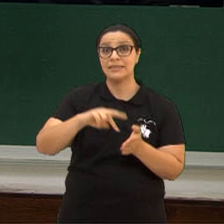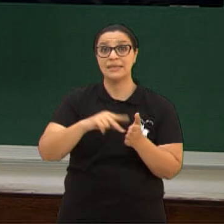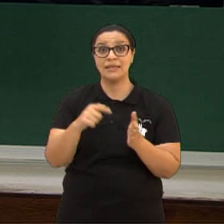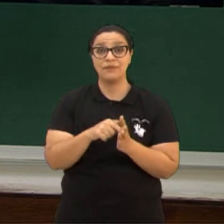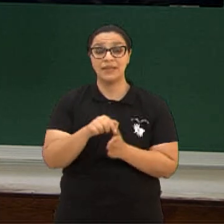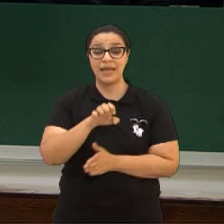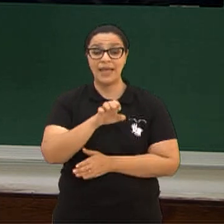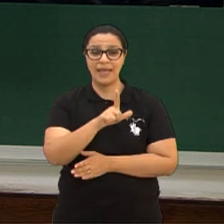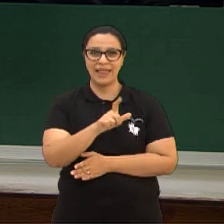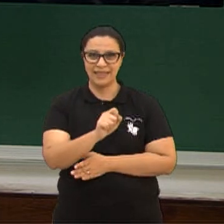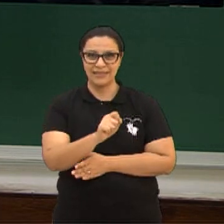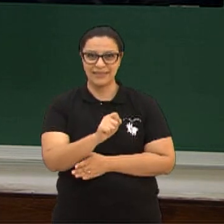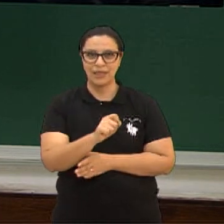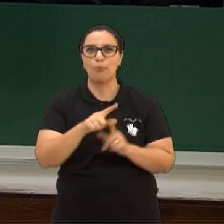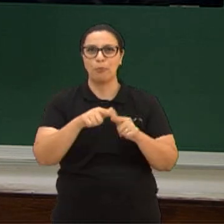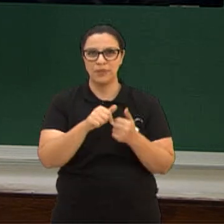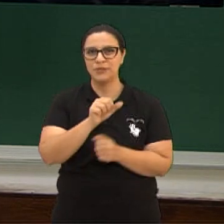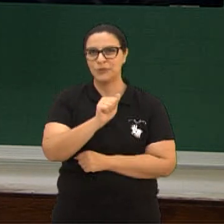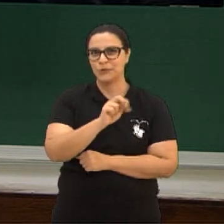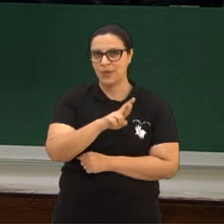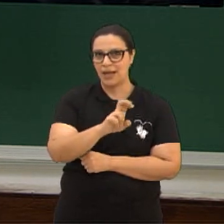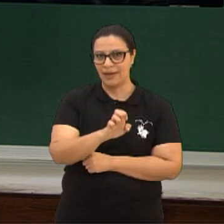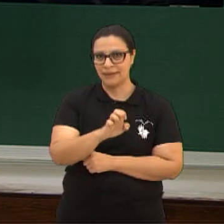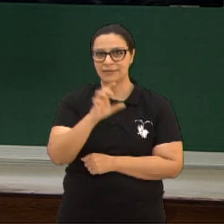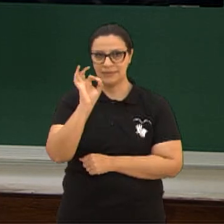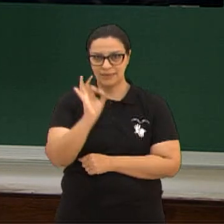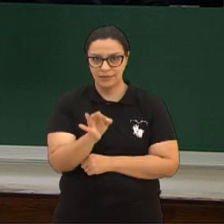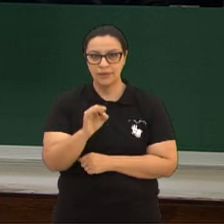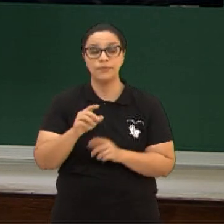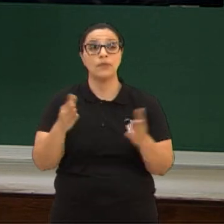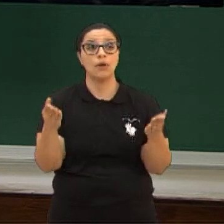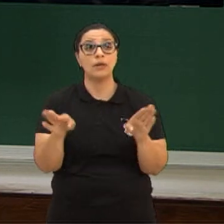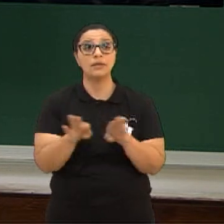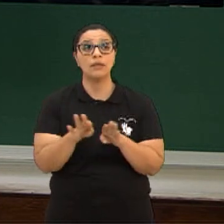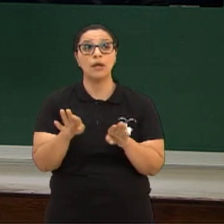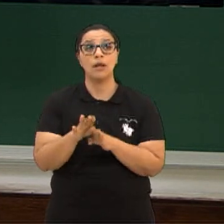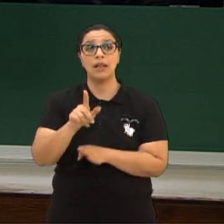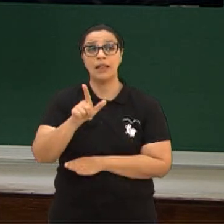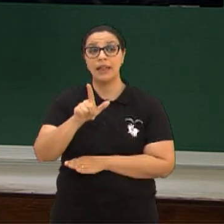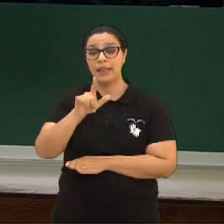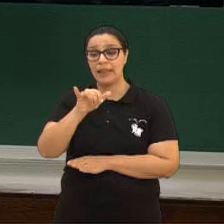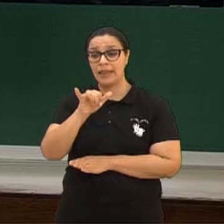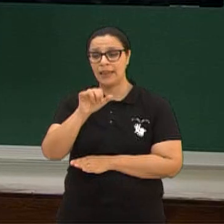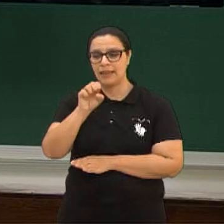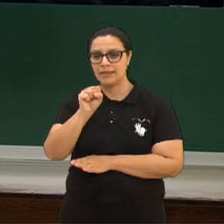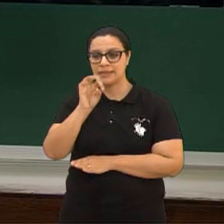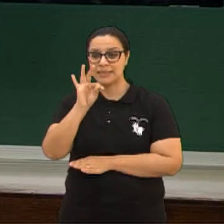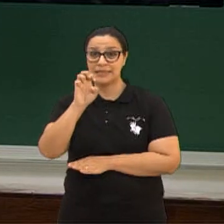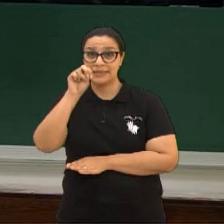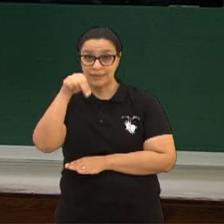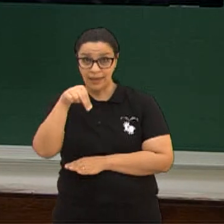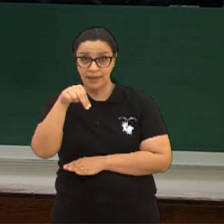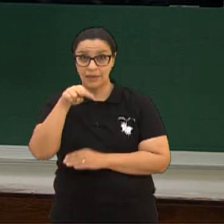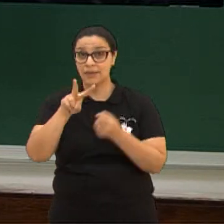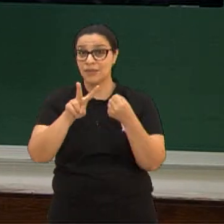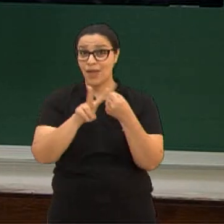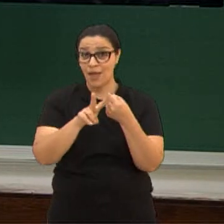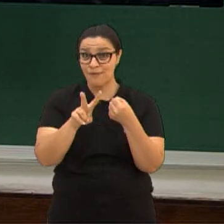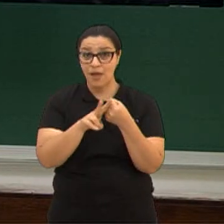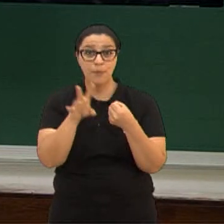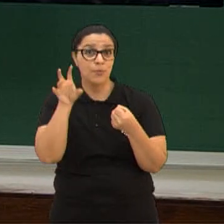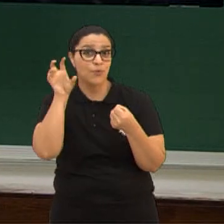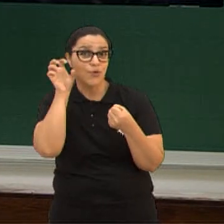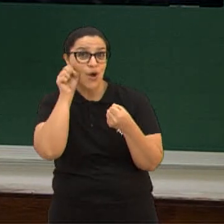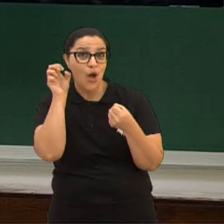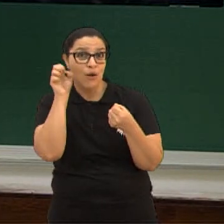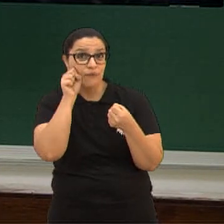no plural e seria o pronome they. They are listen, verbo principal, ouvir, mas vocês